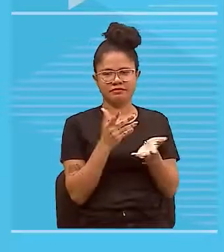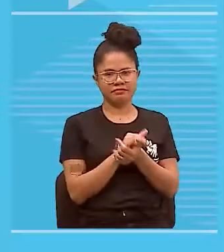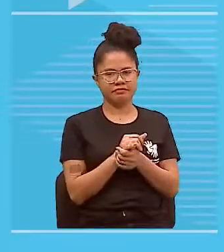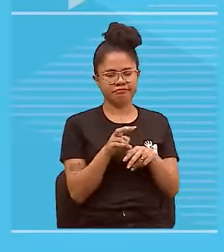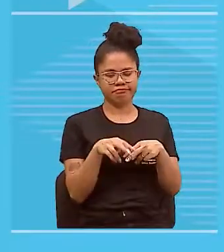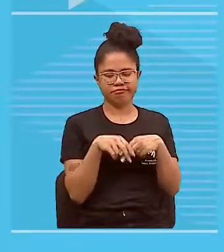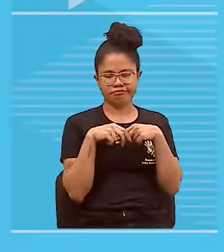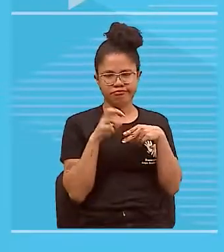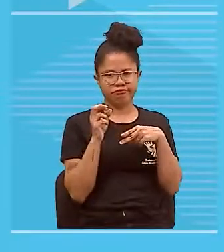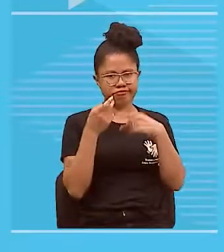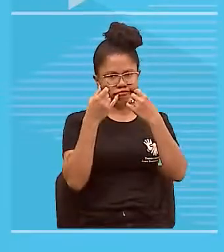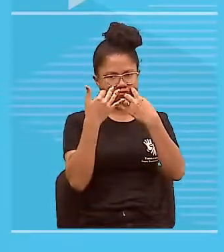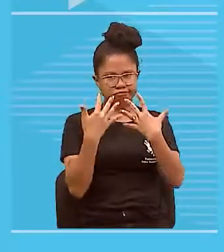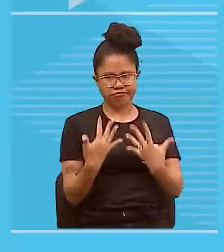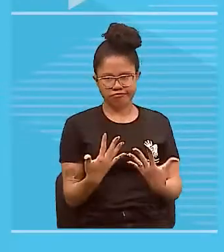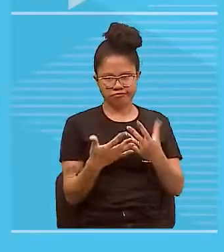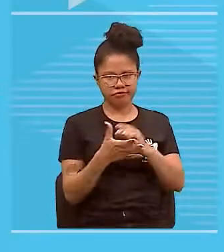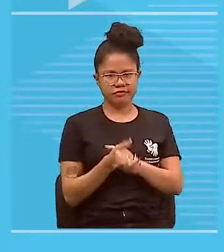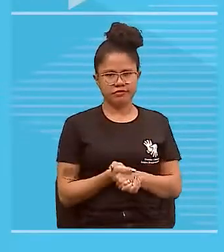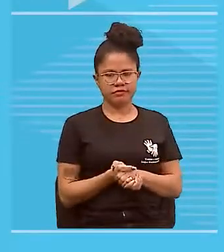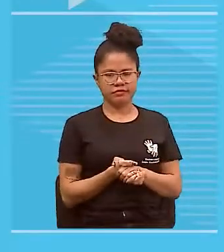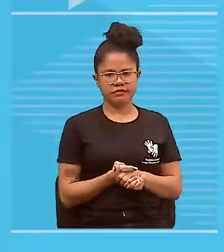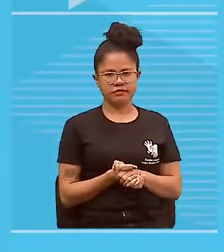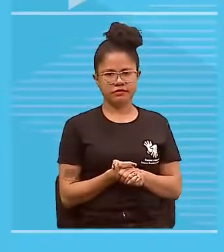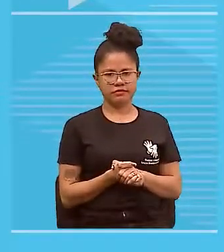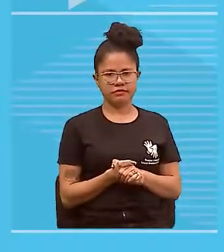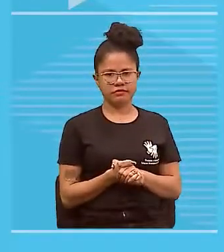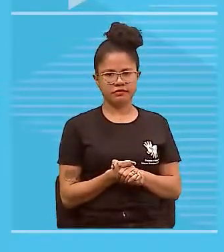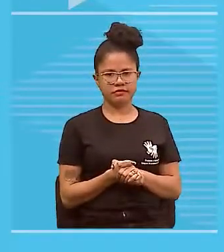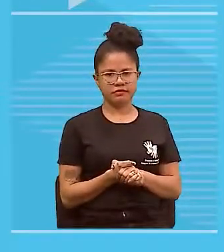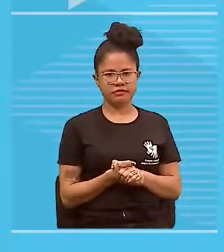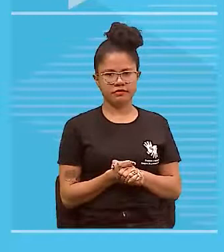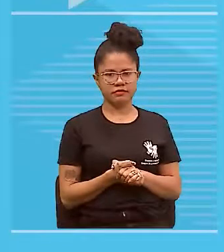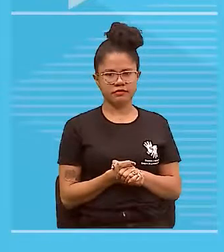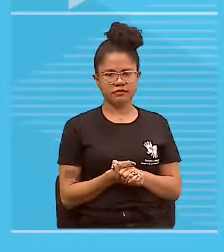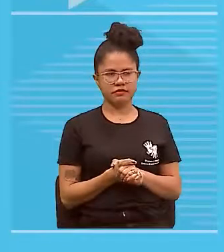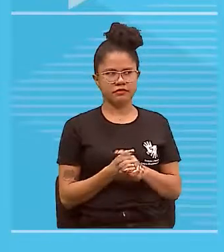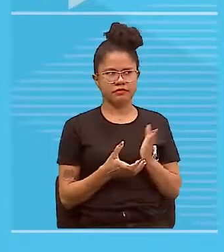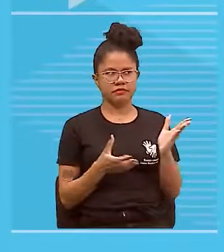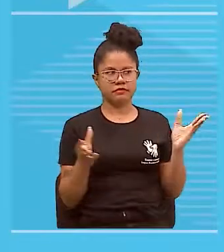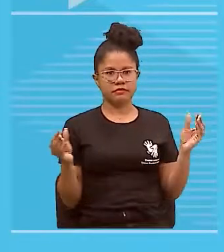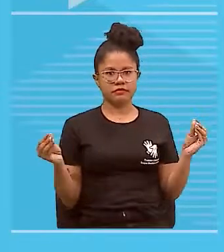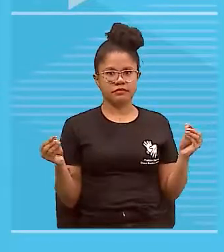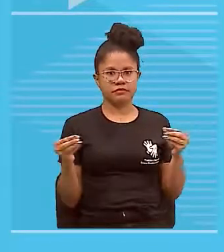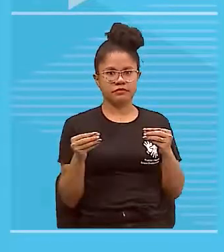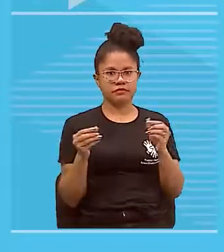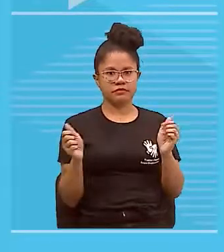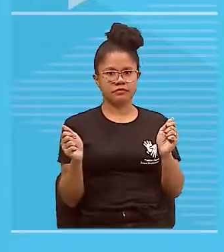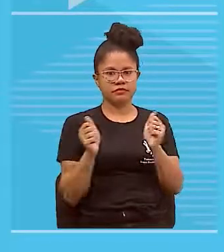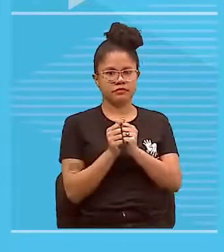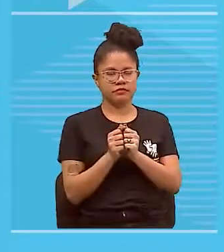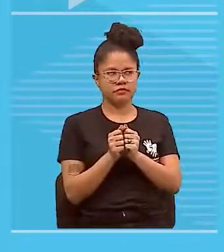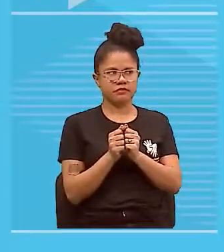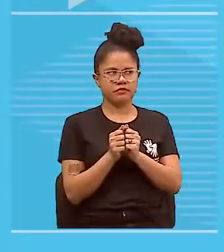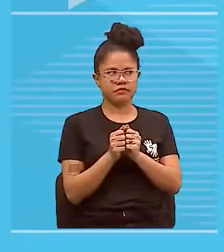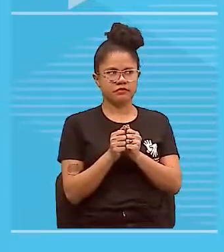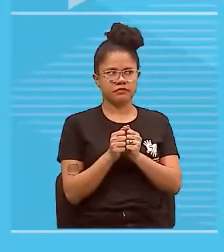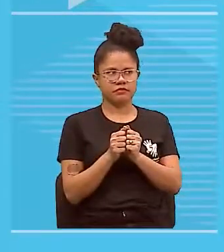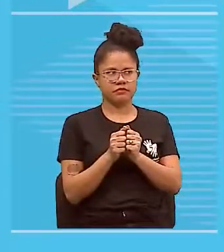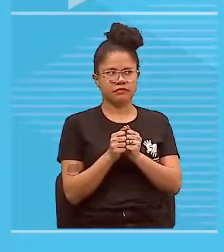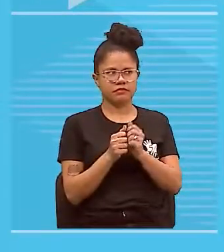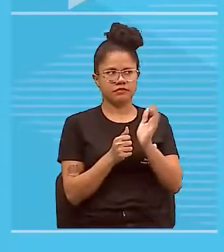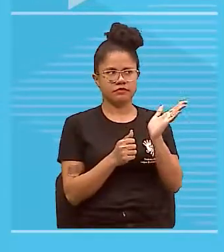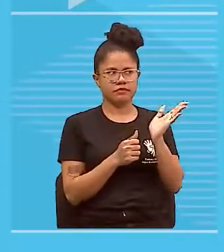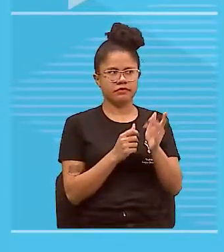causar ou explicativa o porquê conjunção ele é junto então eu